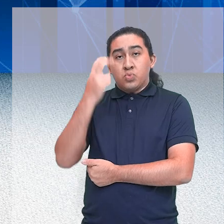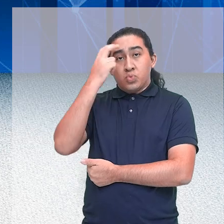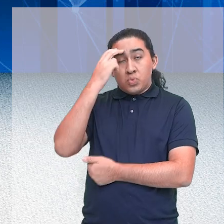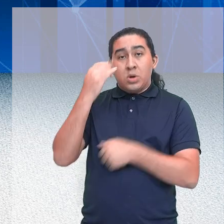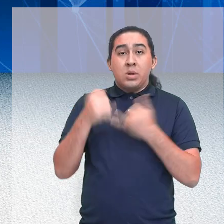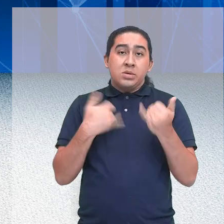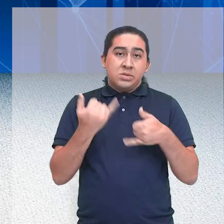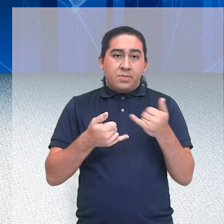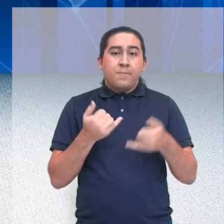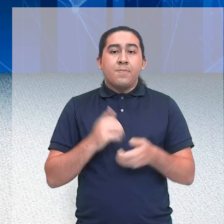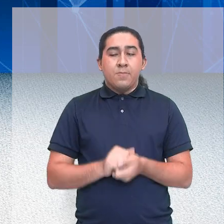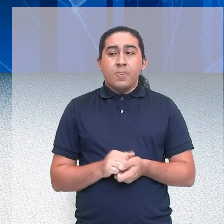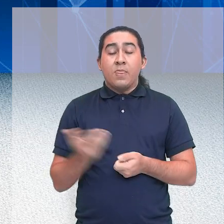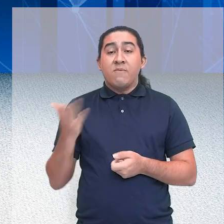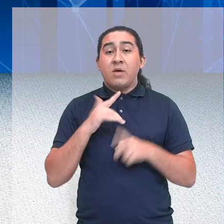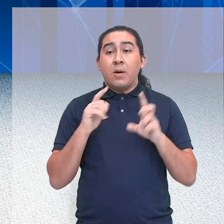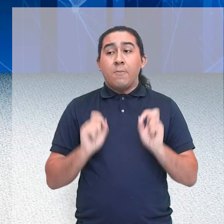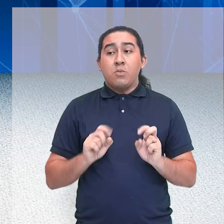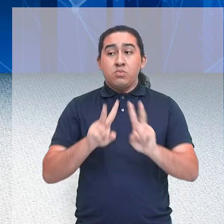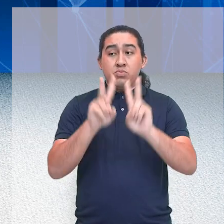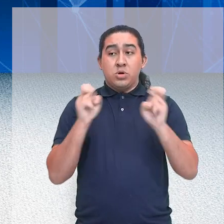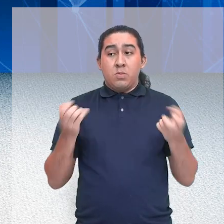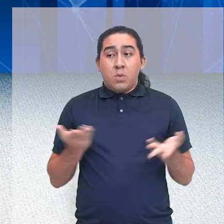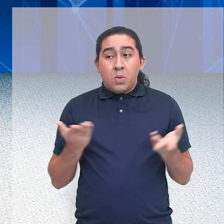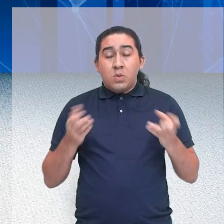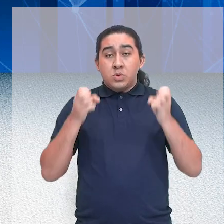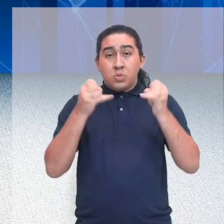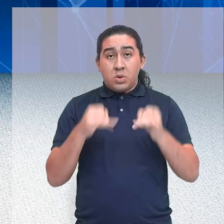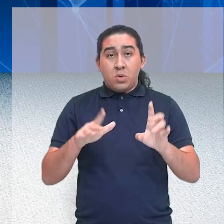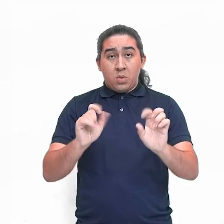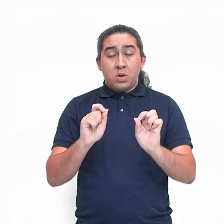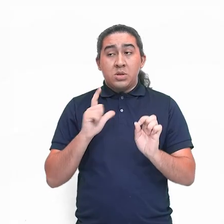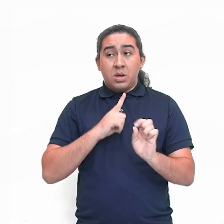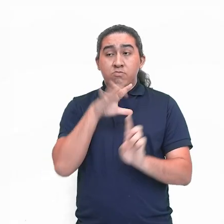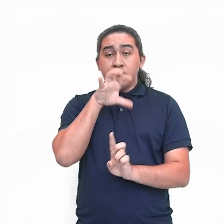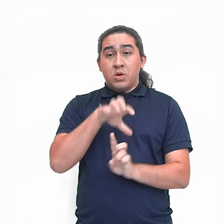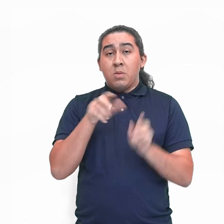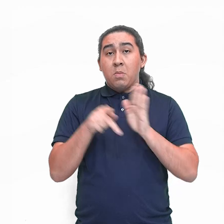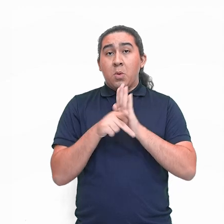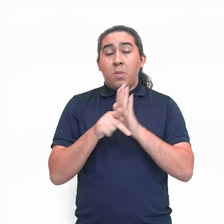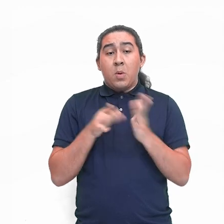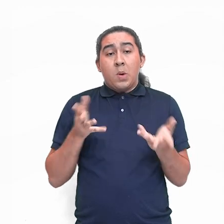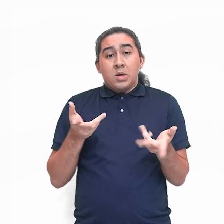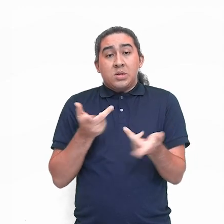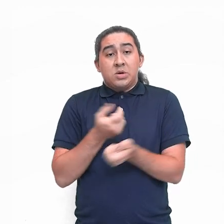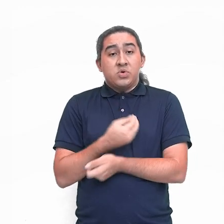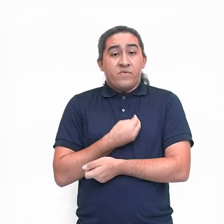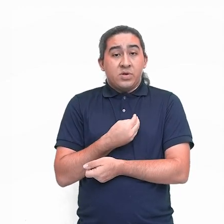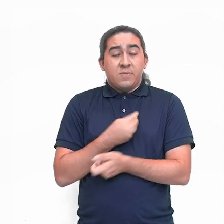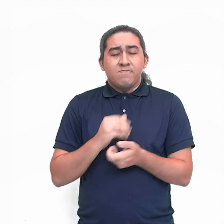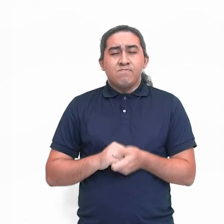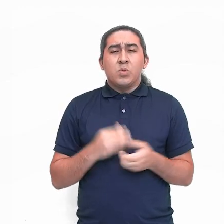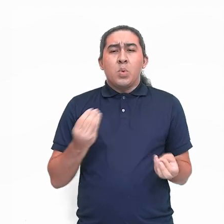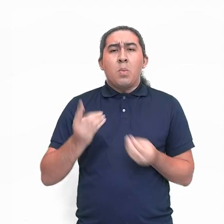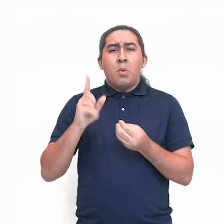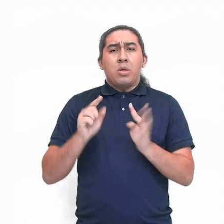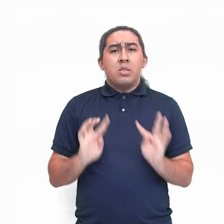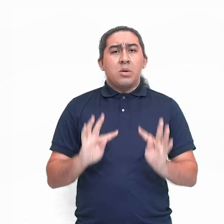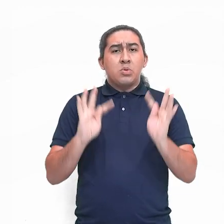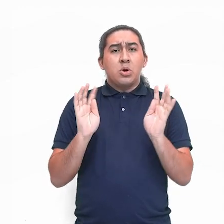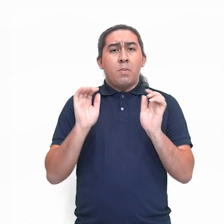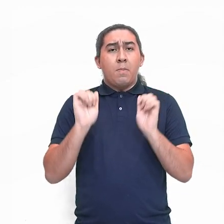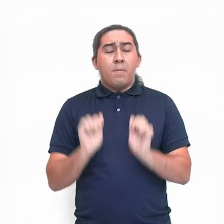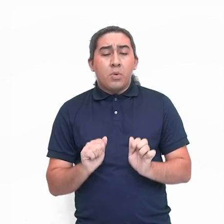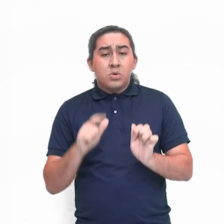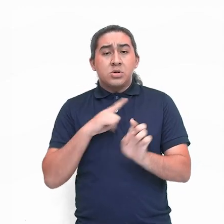e lazer. Vamos então falando aqui sobre os impactos na qualidade de vida. Como é que a tecnologia ela